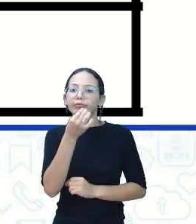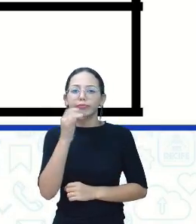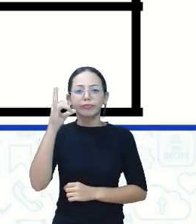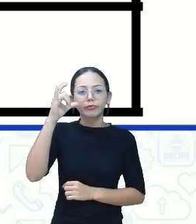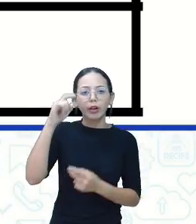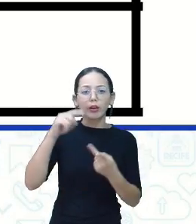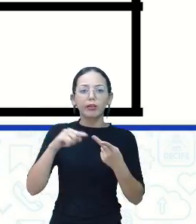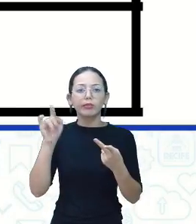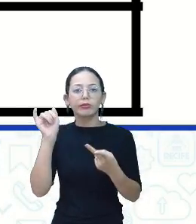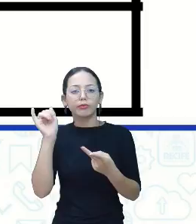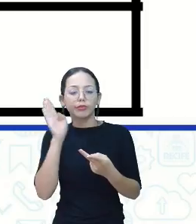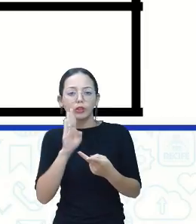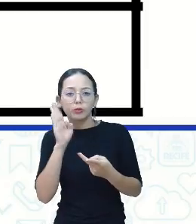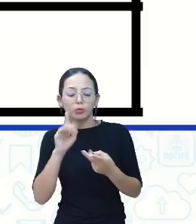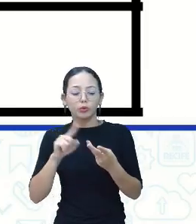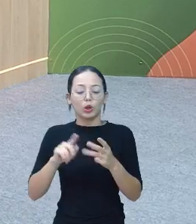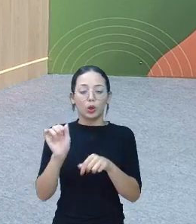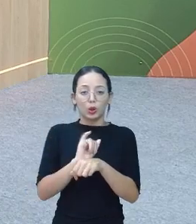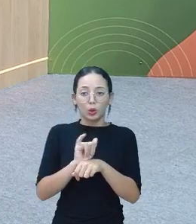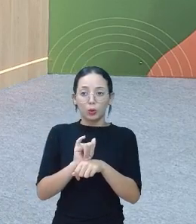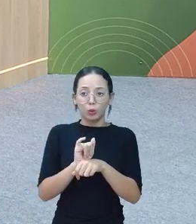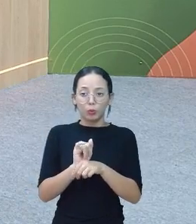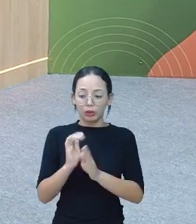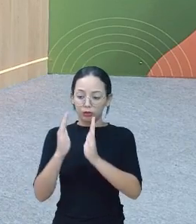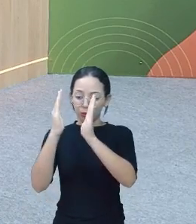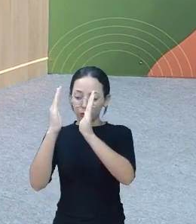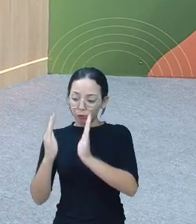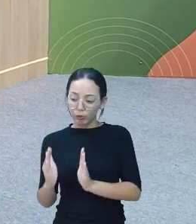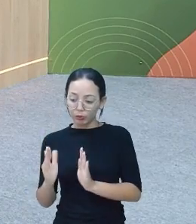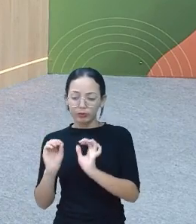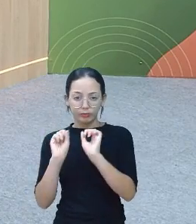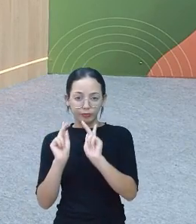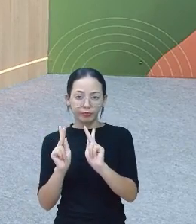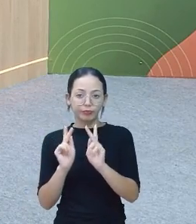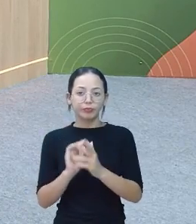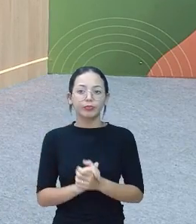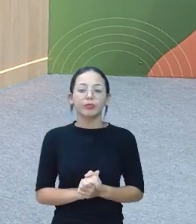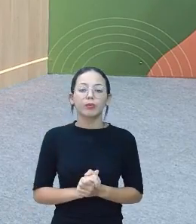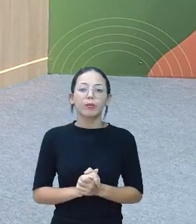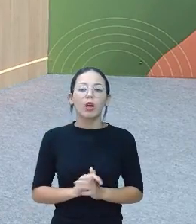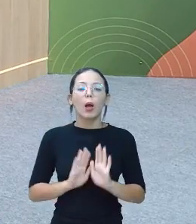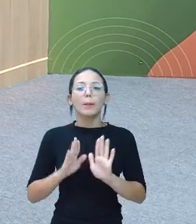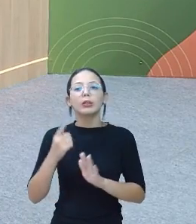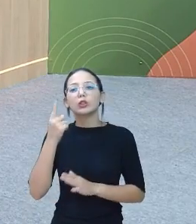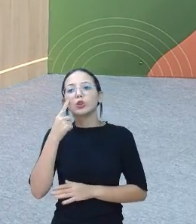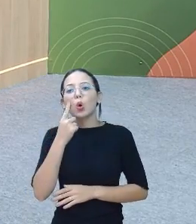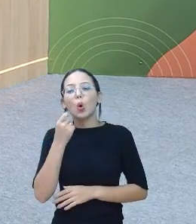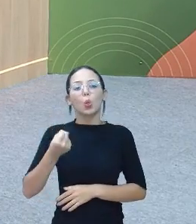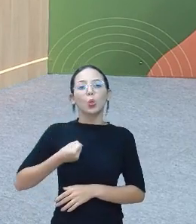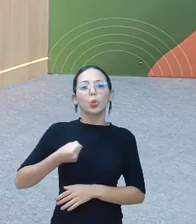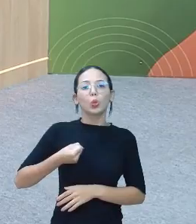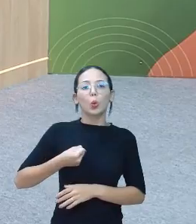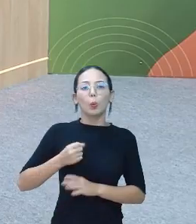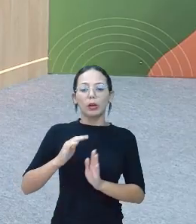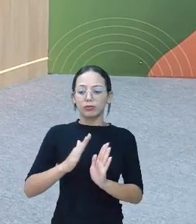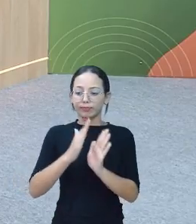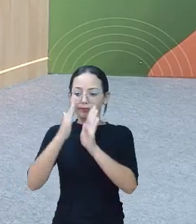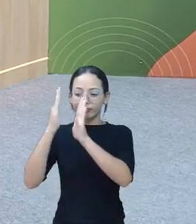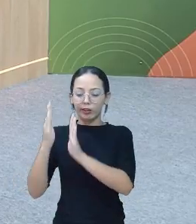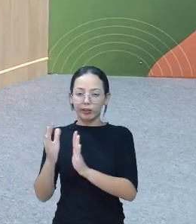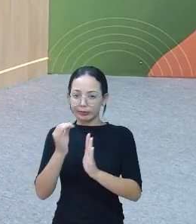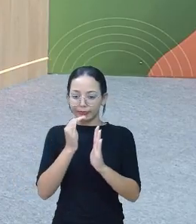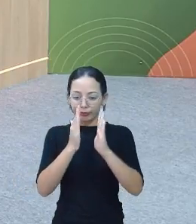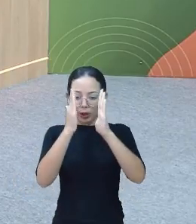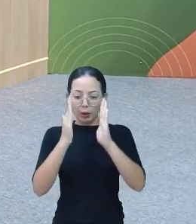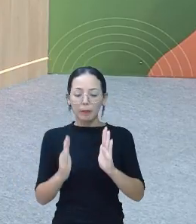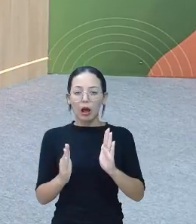Instagram, YouTube e Facebook nessa coluna aqui. Enquanto que os valores eu vou colocar associado ao lado. Então, por exemplo,